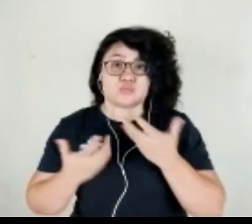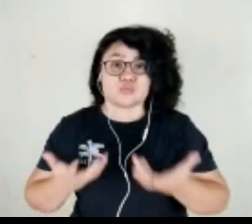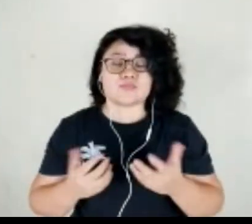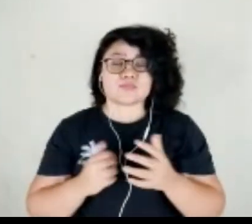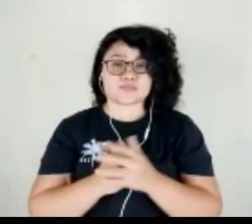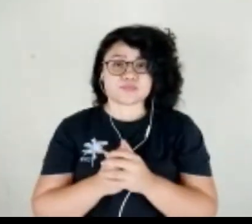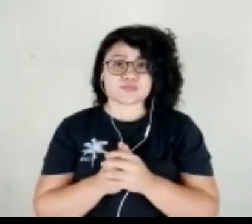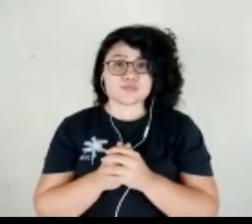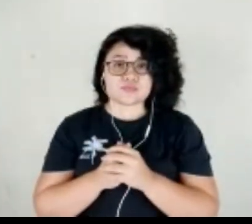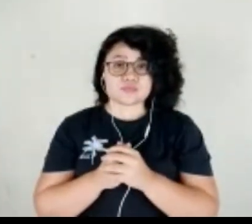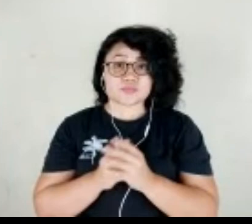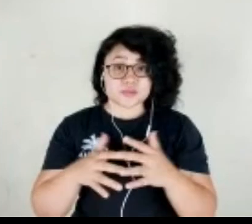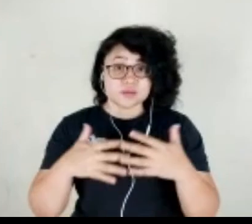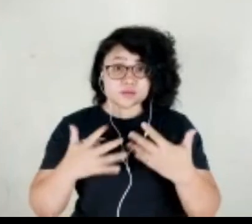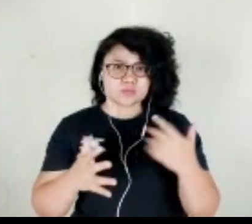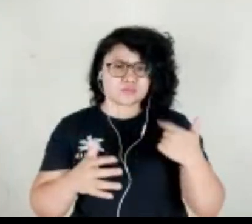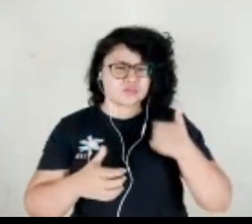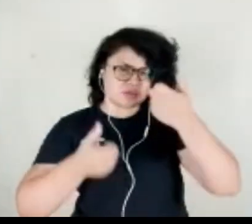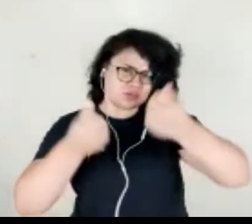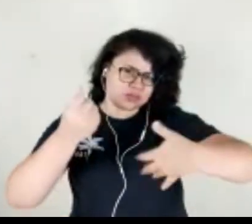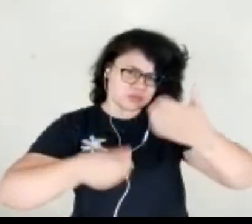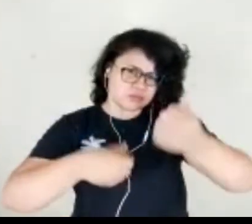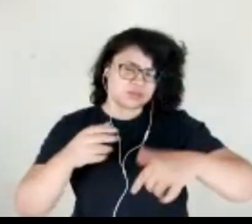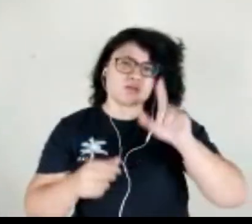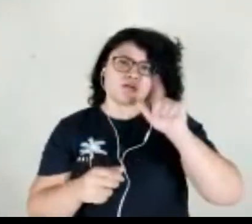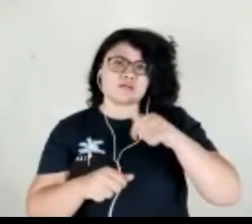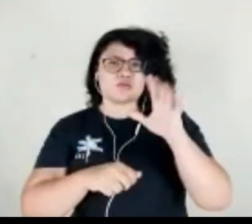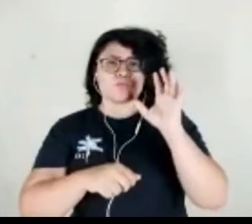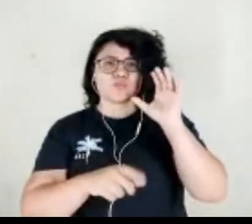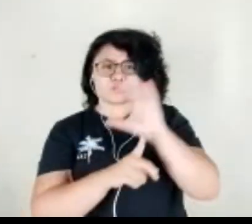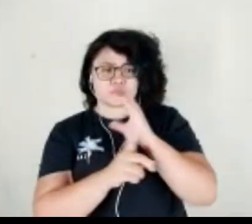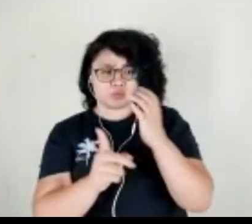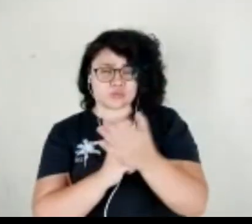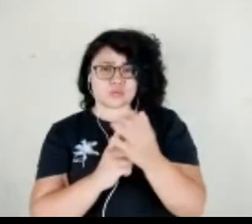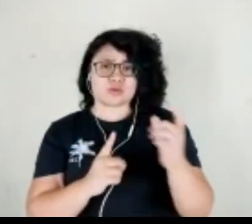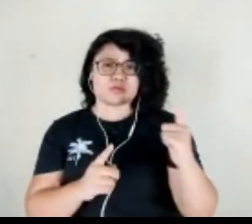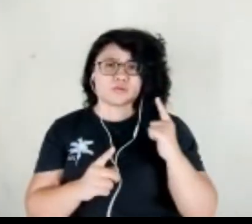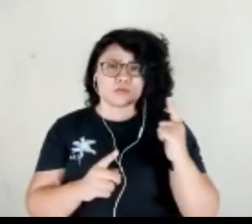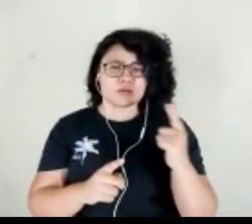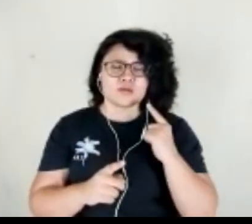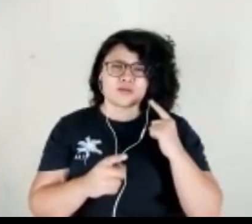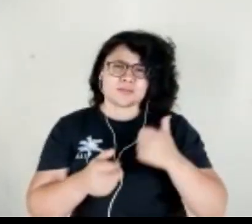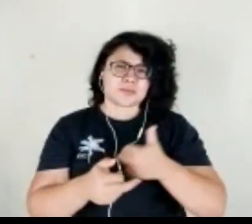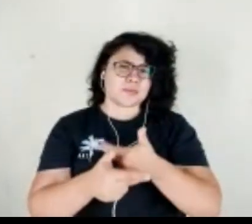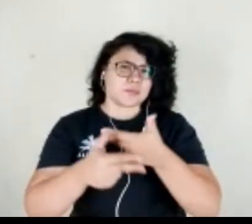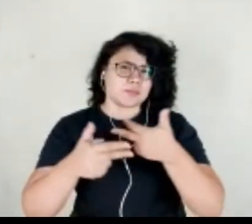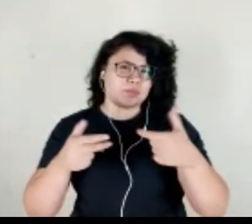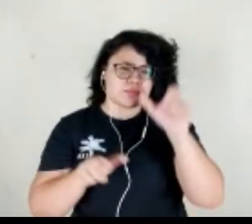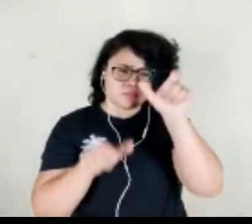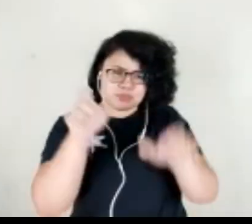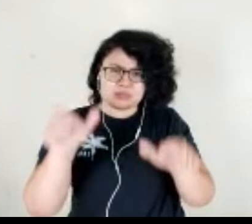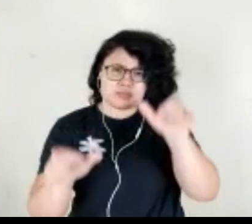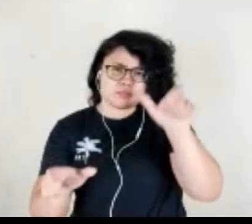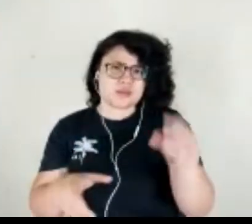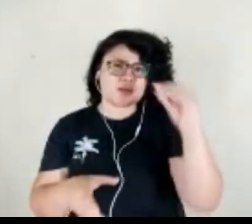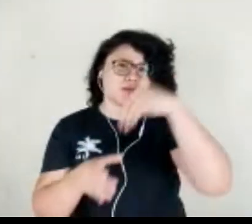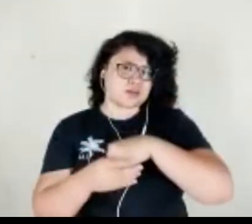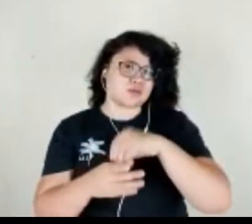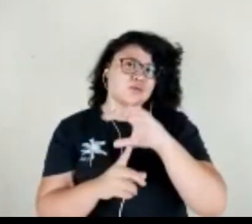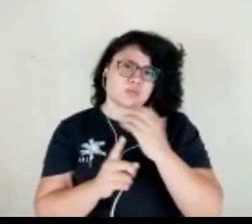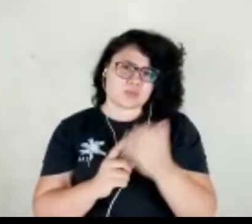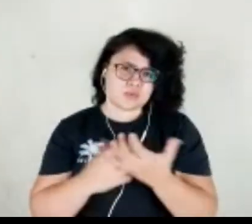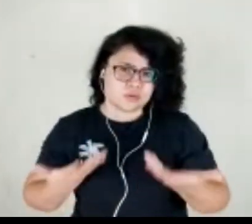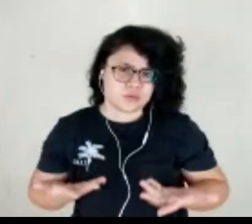surda, correto? E é uma comunidade, como eu já falei, uma comunidade heterogênea, onde existem vários tipos de